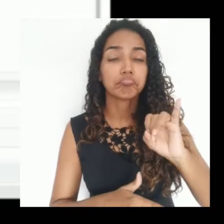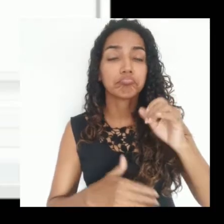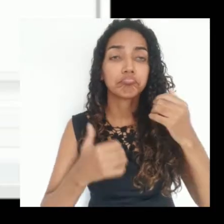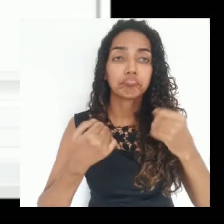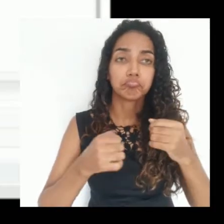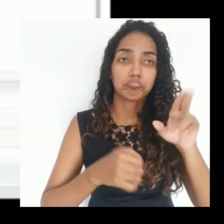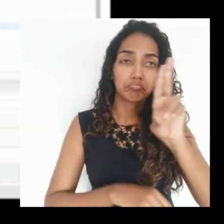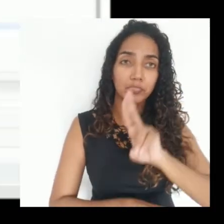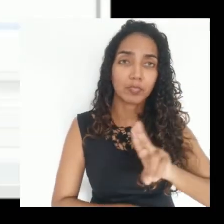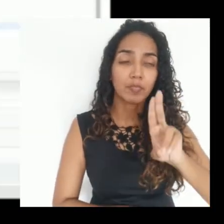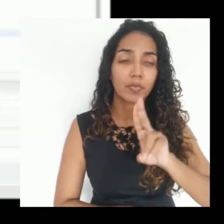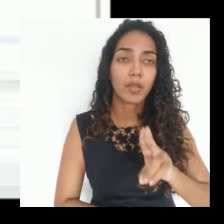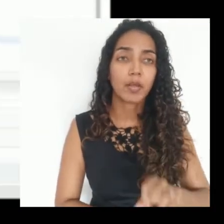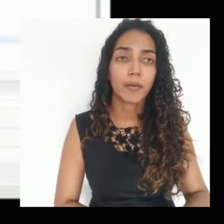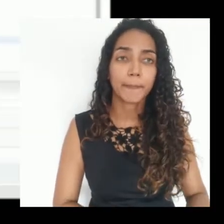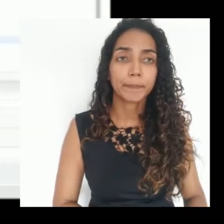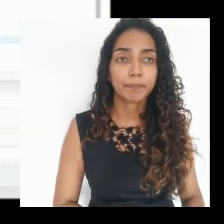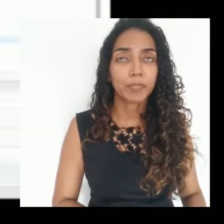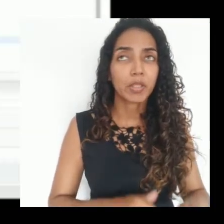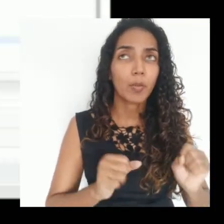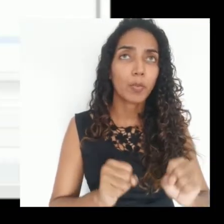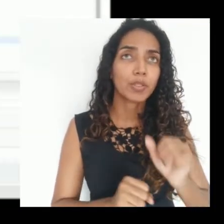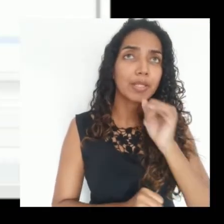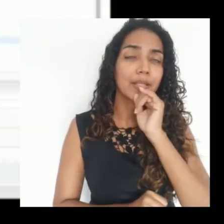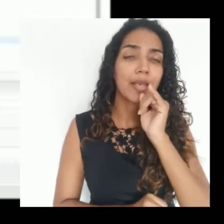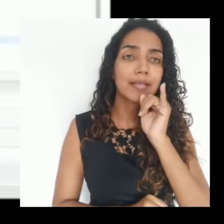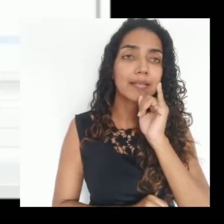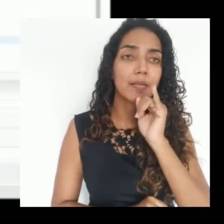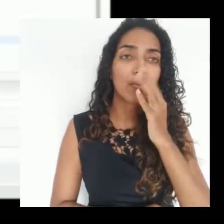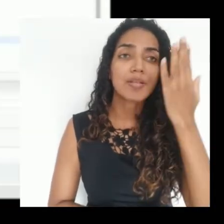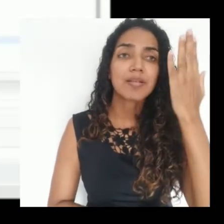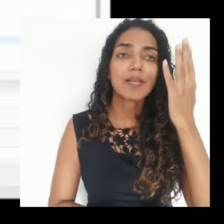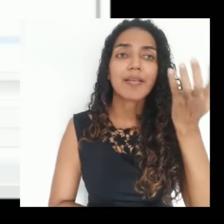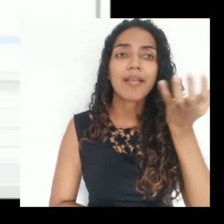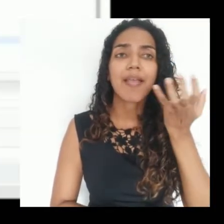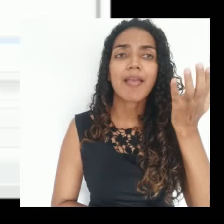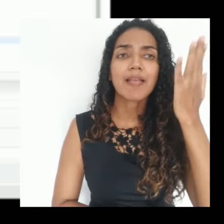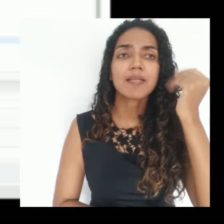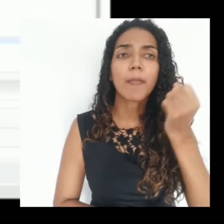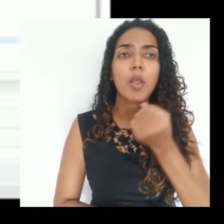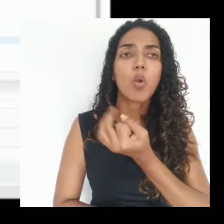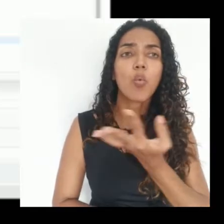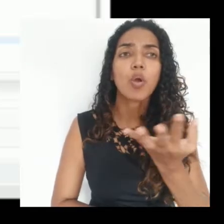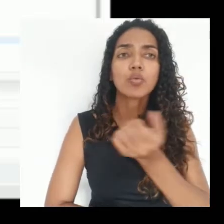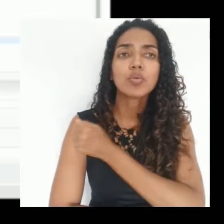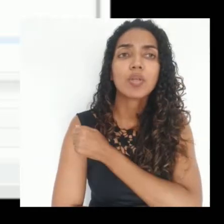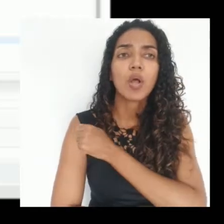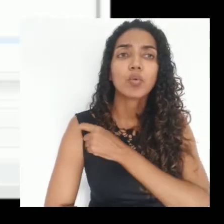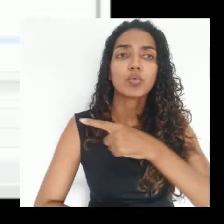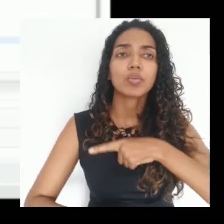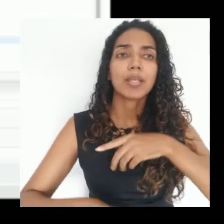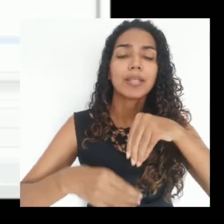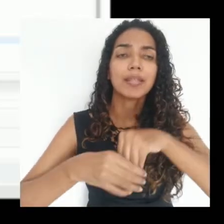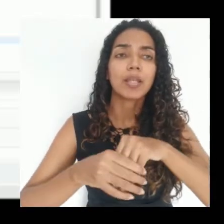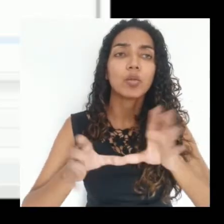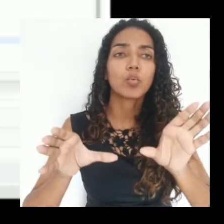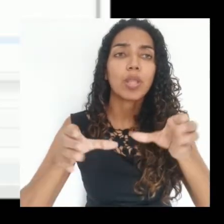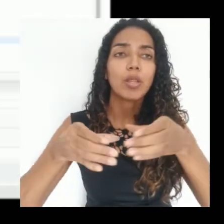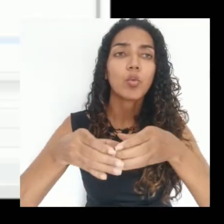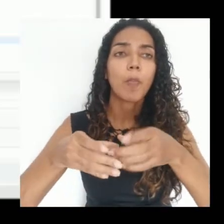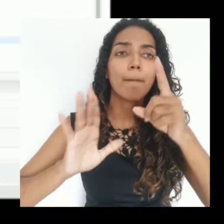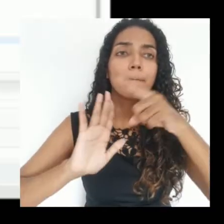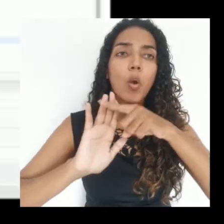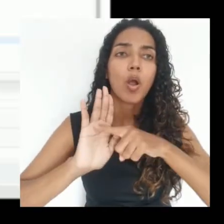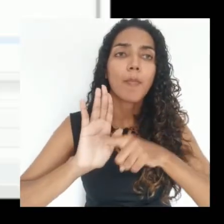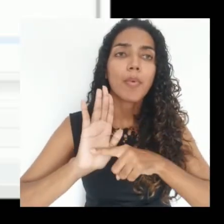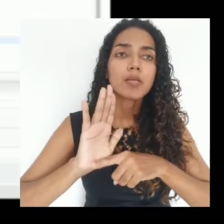por exemplo, querer saber quantos alunos existem na turma de programação 2. Posso chegar aqui e a gente